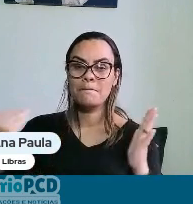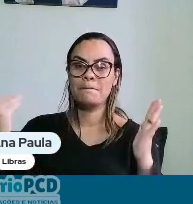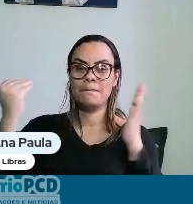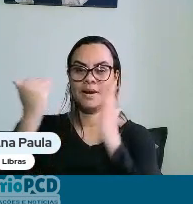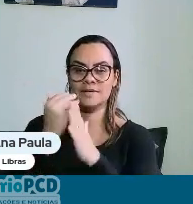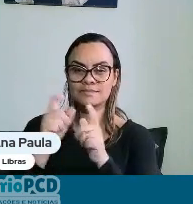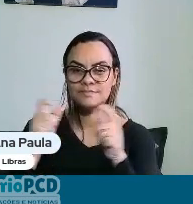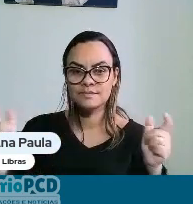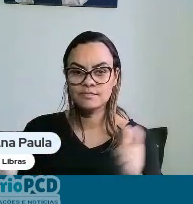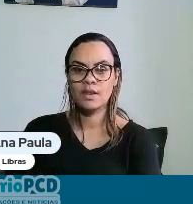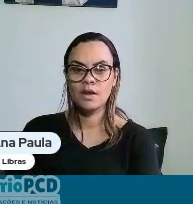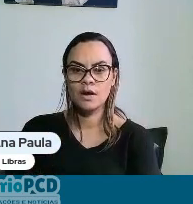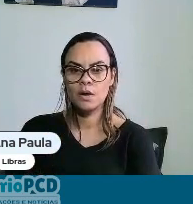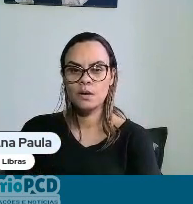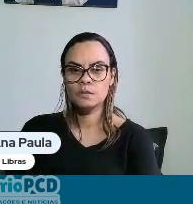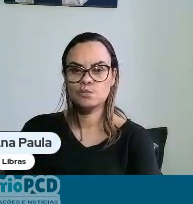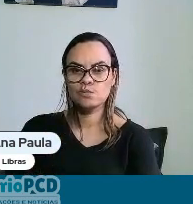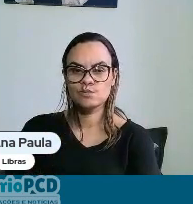Maior. Agora,